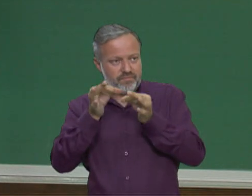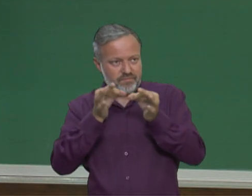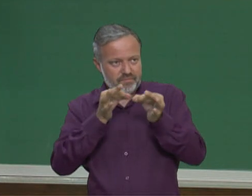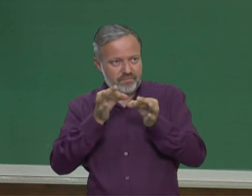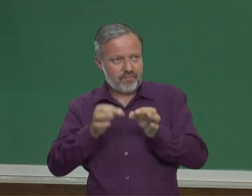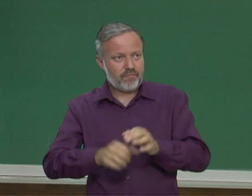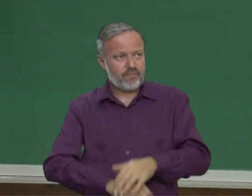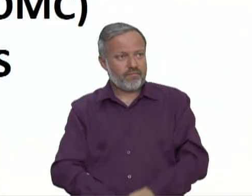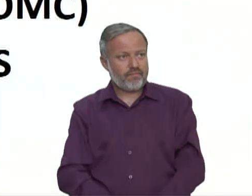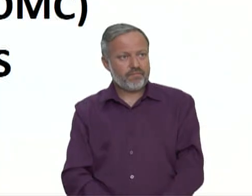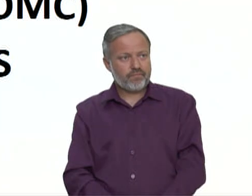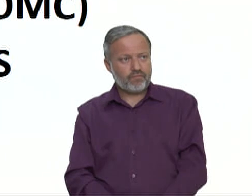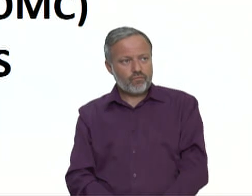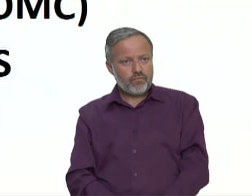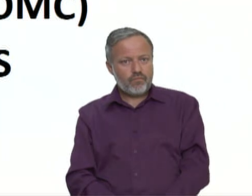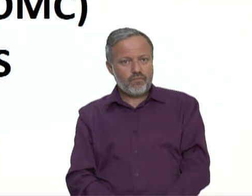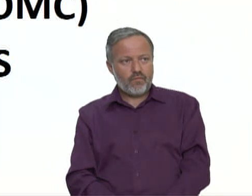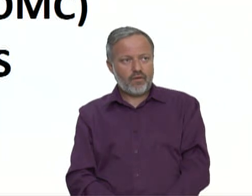tá?